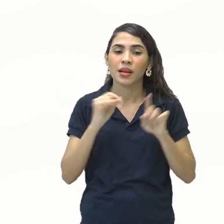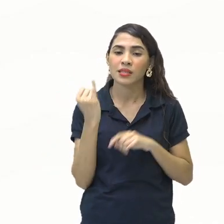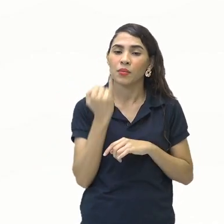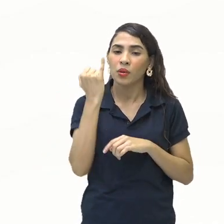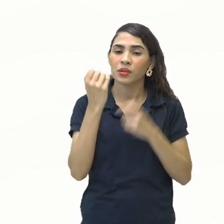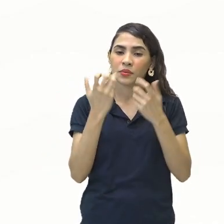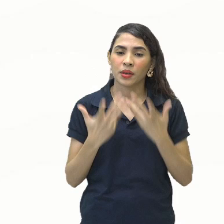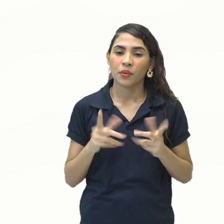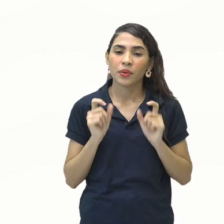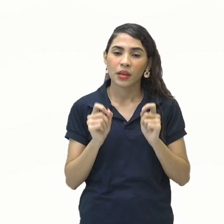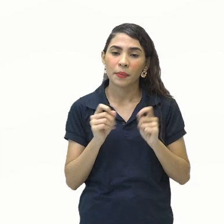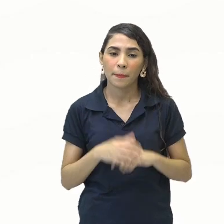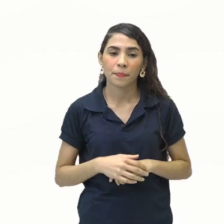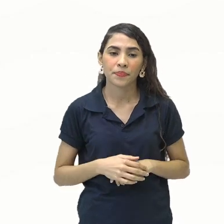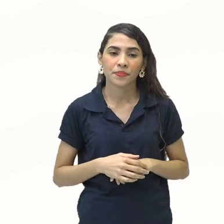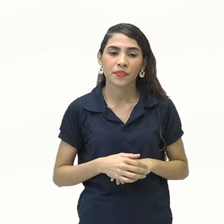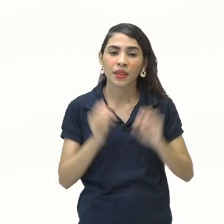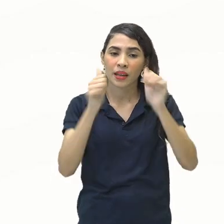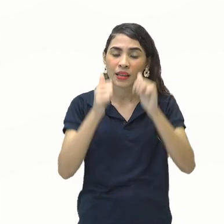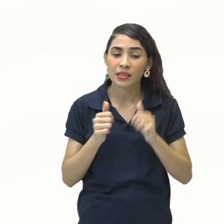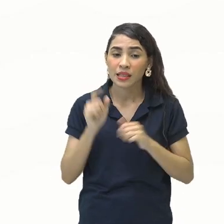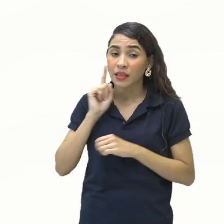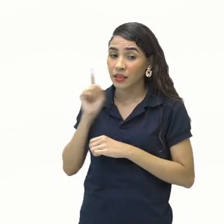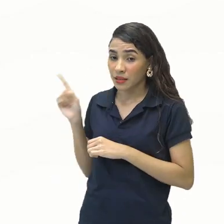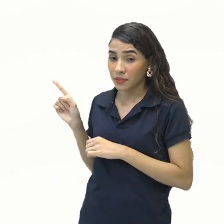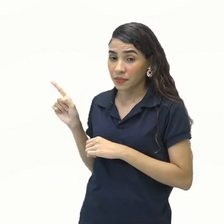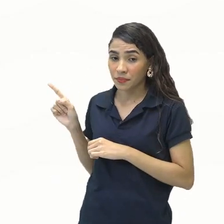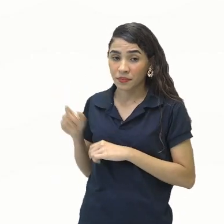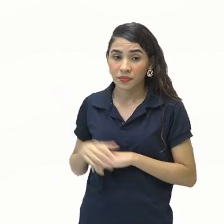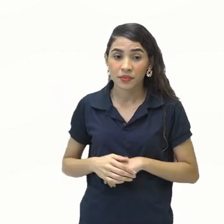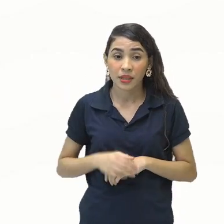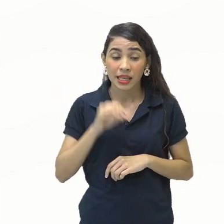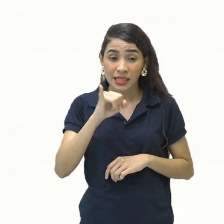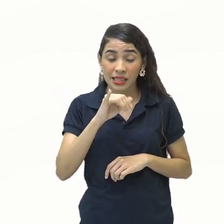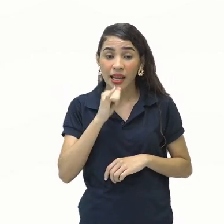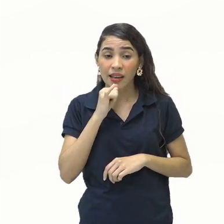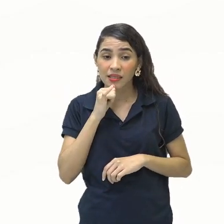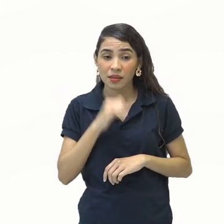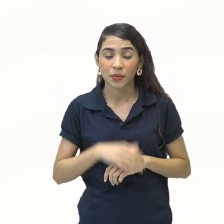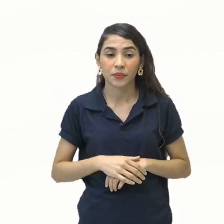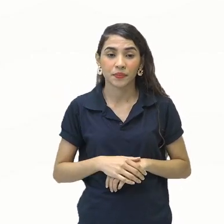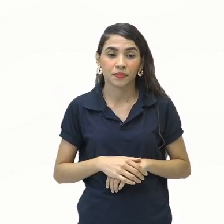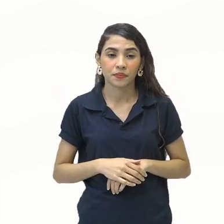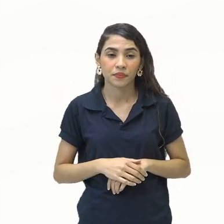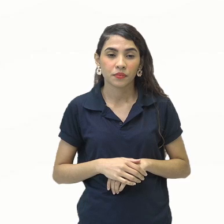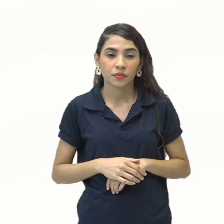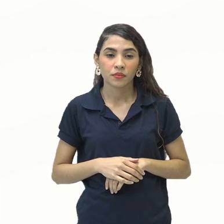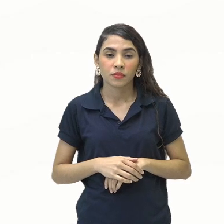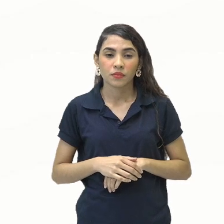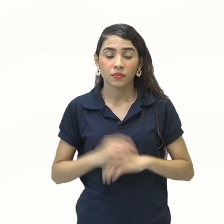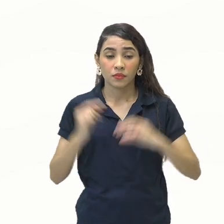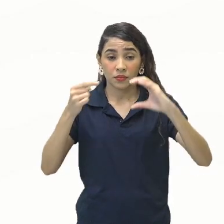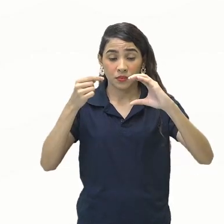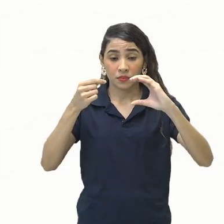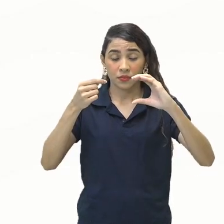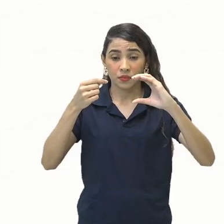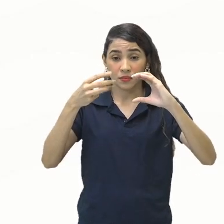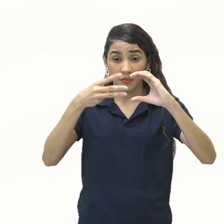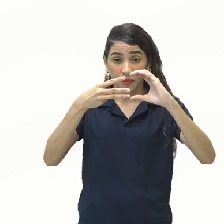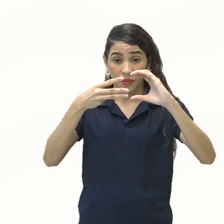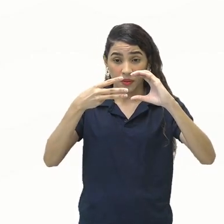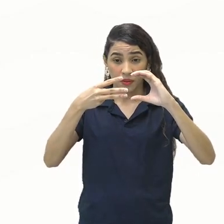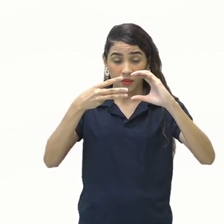seguinte, vamos analisar essa estrutura. Se ele tivesse essas 3 ligações,